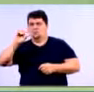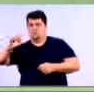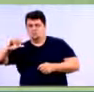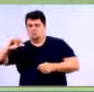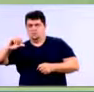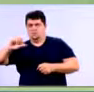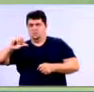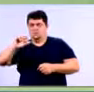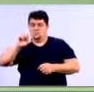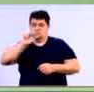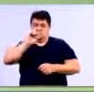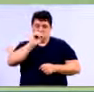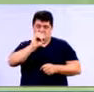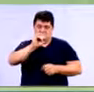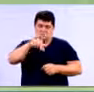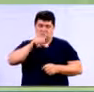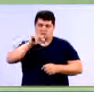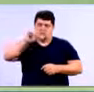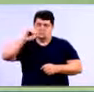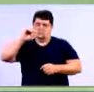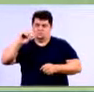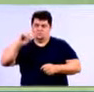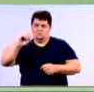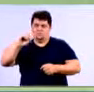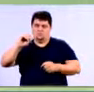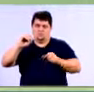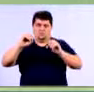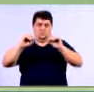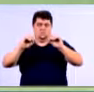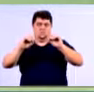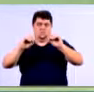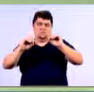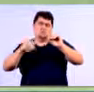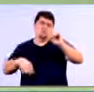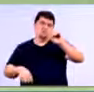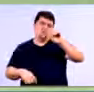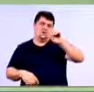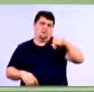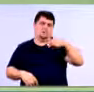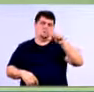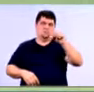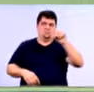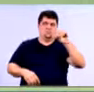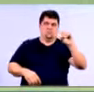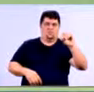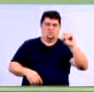faço 0,90 de 0,89, significa que eu tenho que fazer